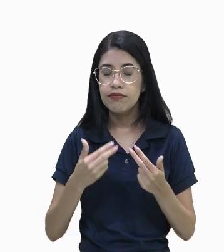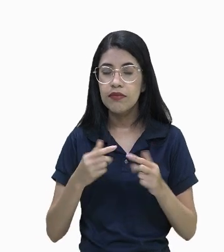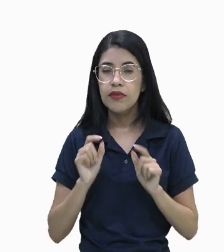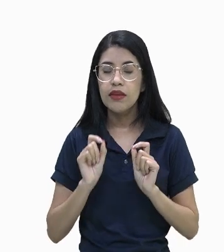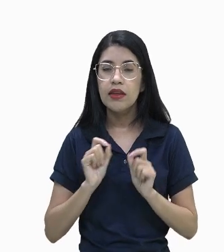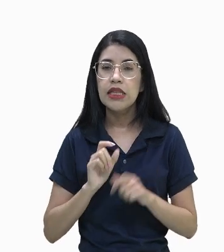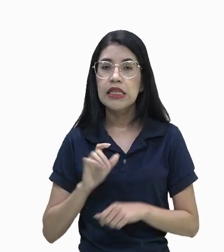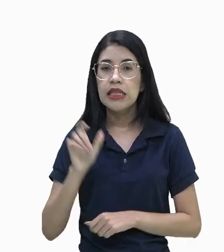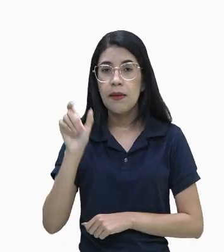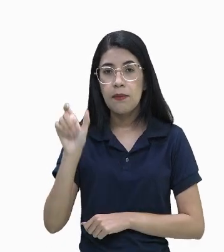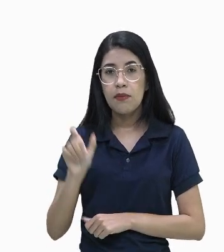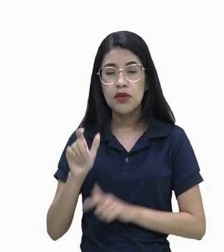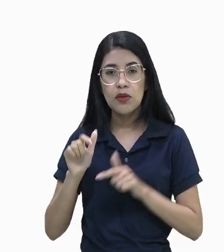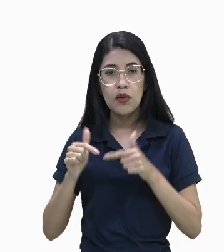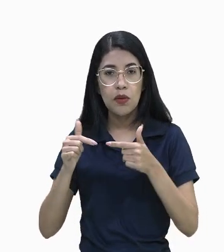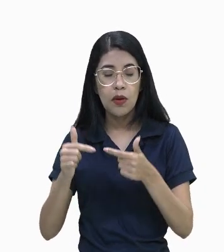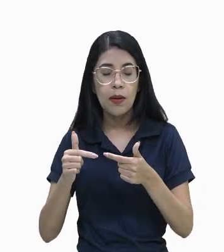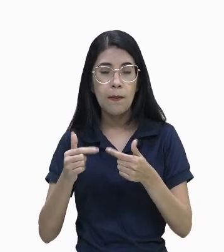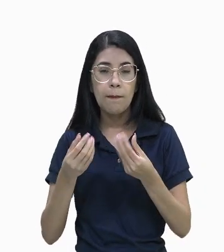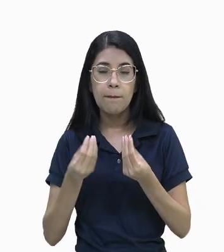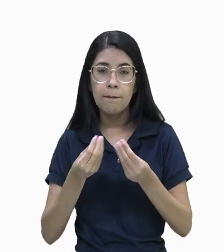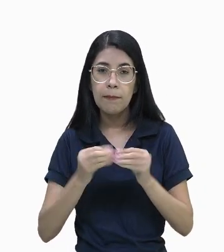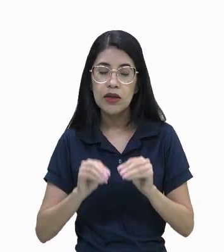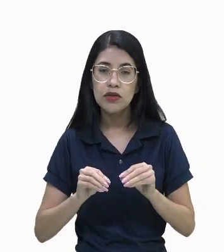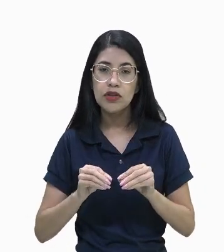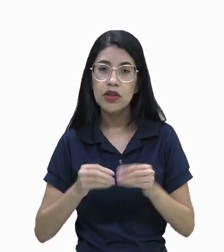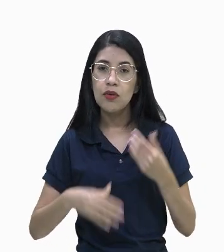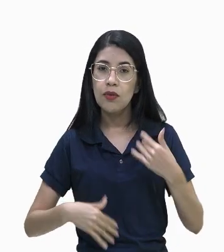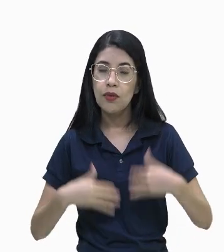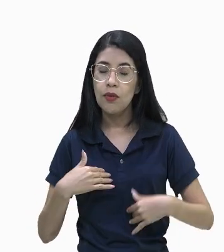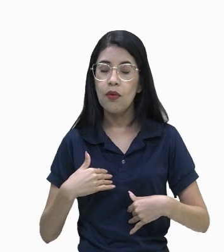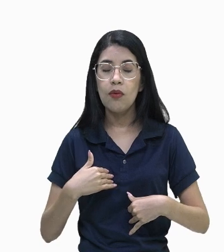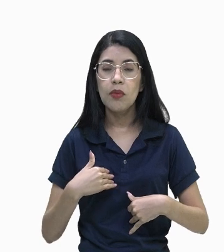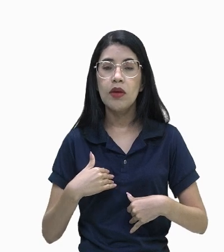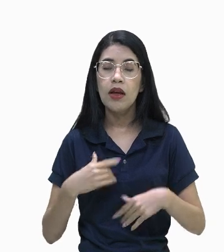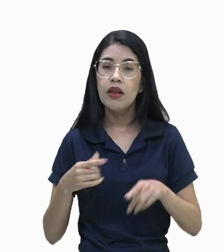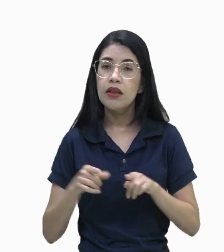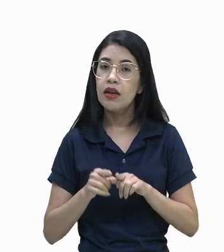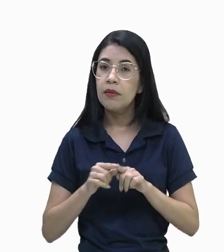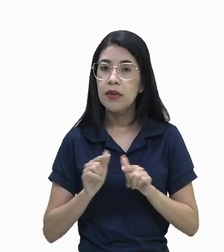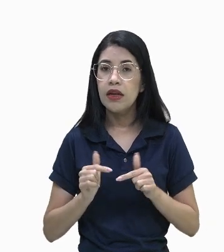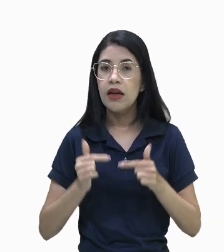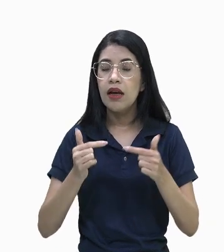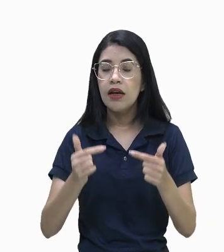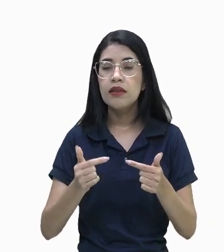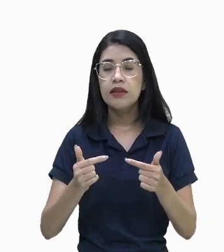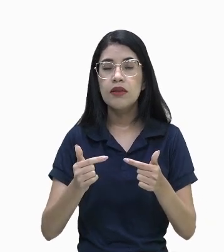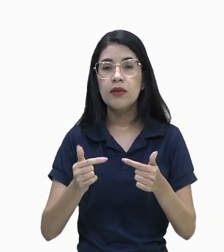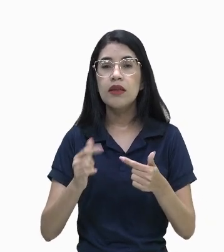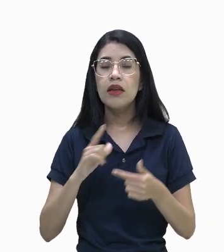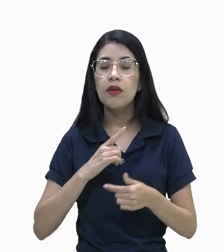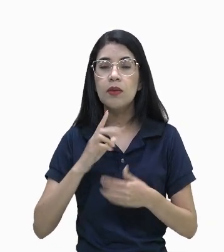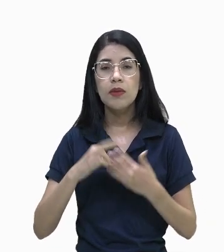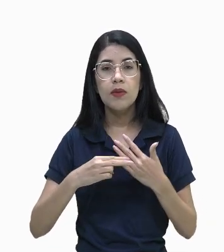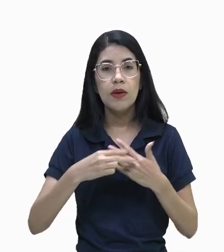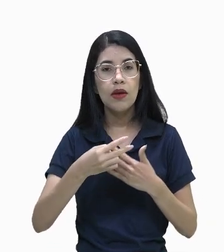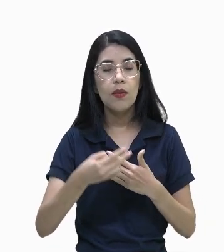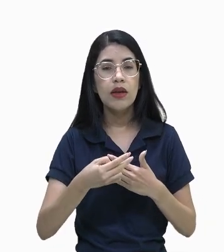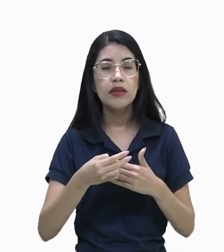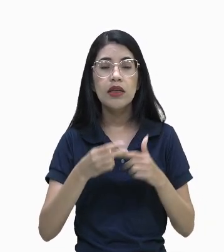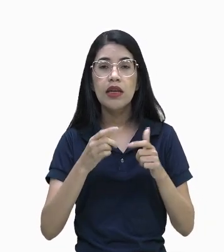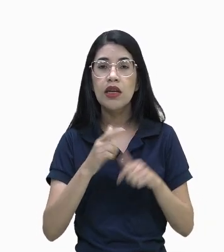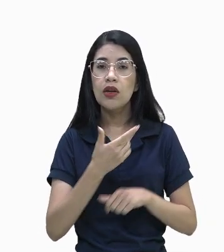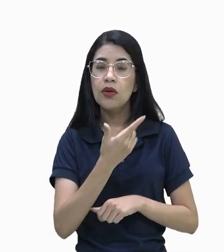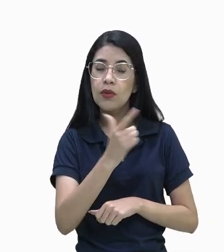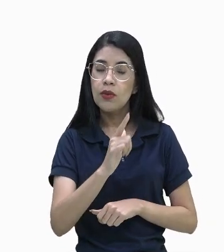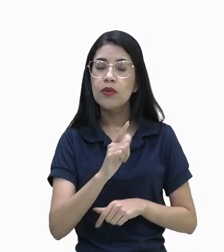uma ação que vai prejudicar o teu corpo em uma parte, essas ações vão acabar também repercutindo em outras. E